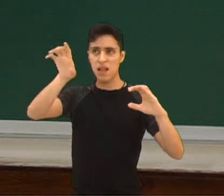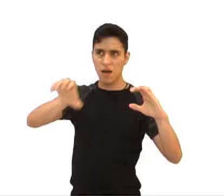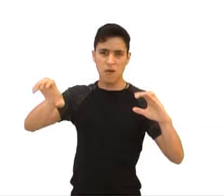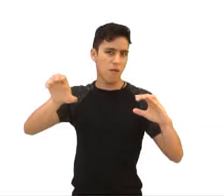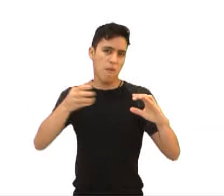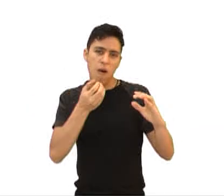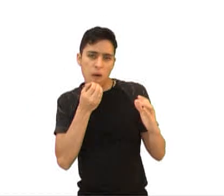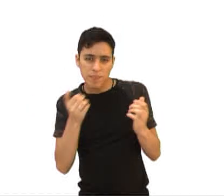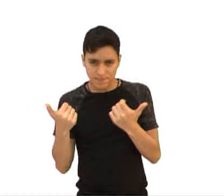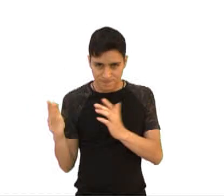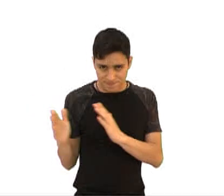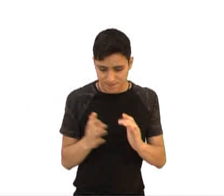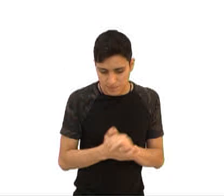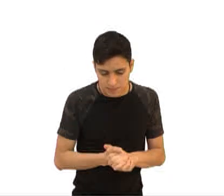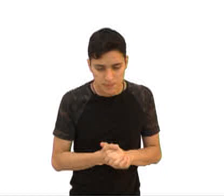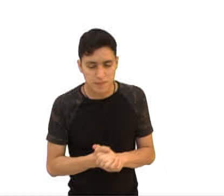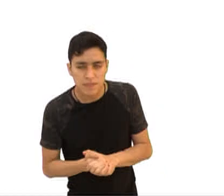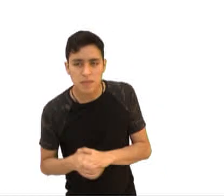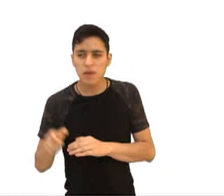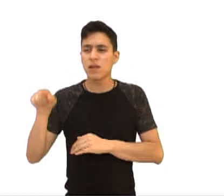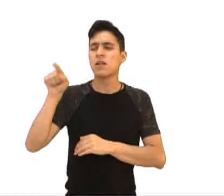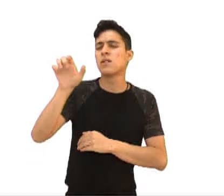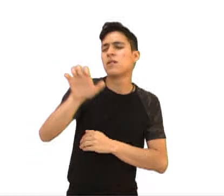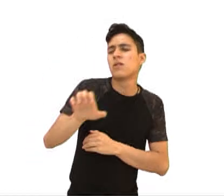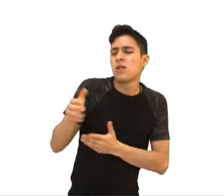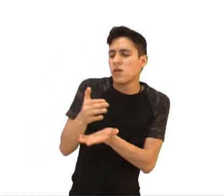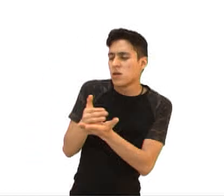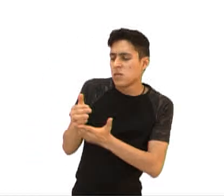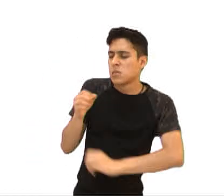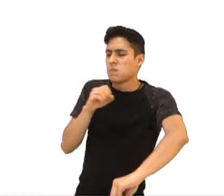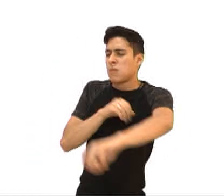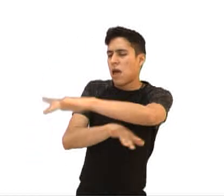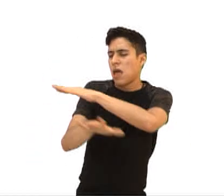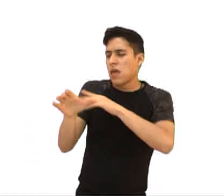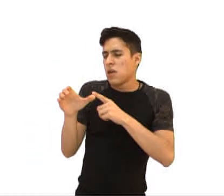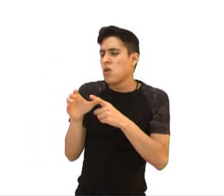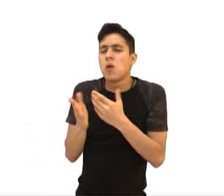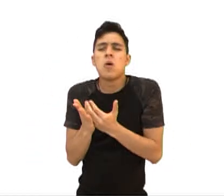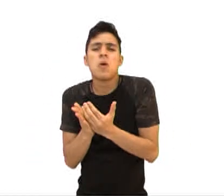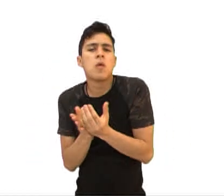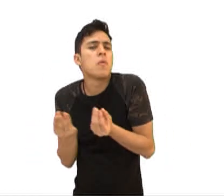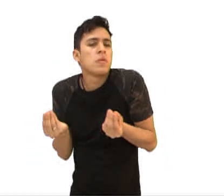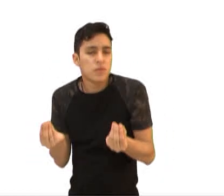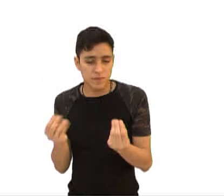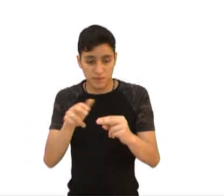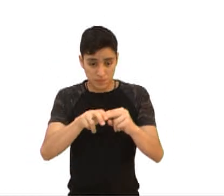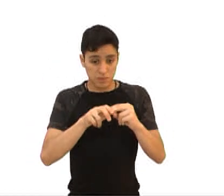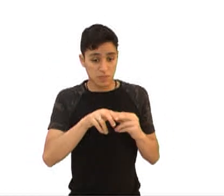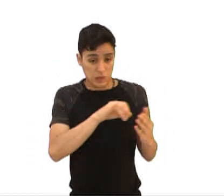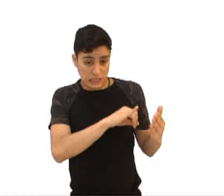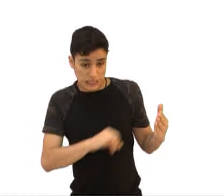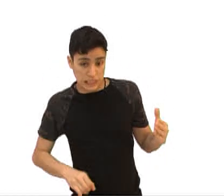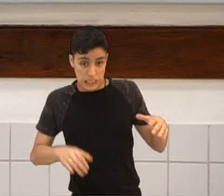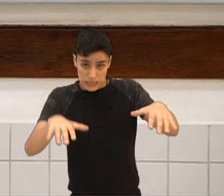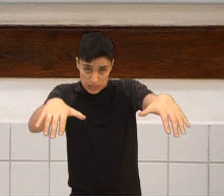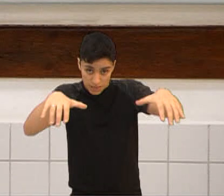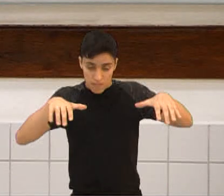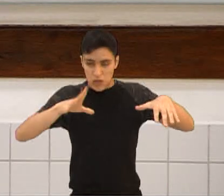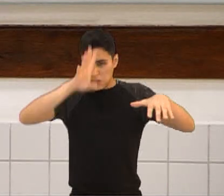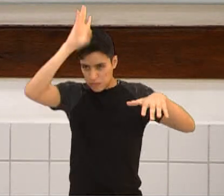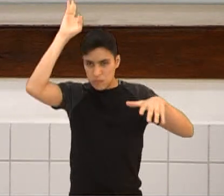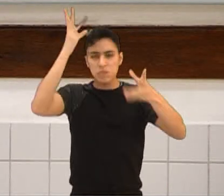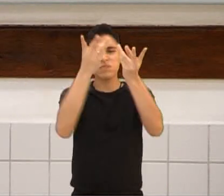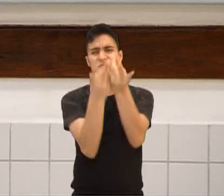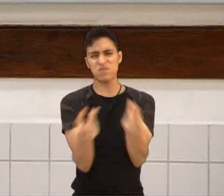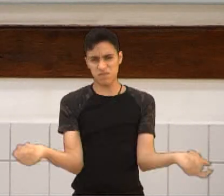Podemos considerar que essa urbanização na Europa teve início lá com a queda do Império Romano, onde elegiam-se algumas cidades